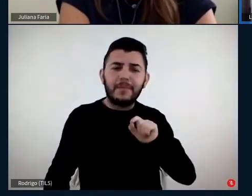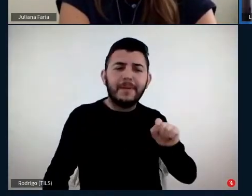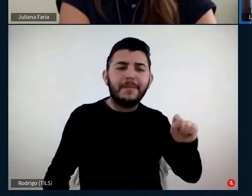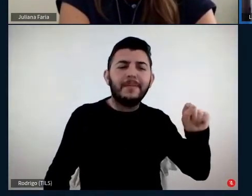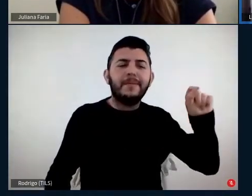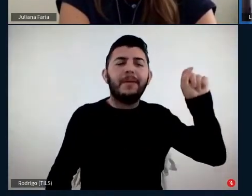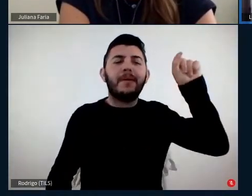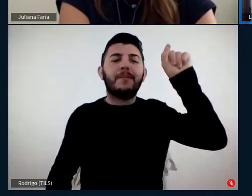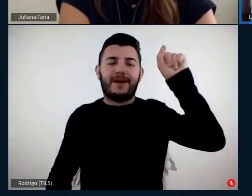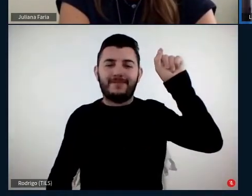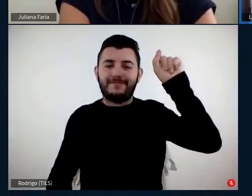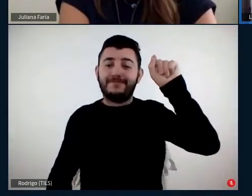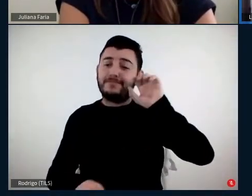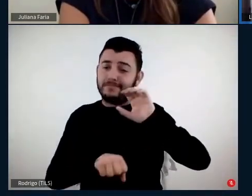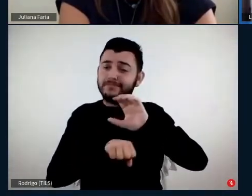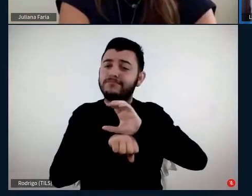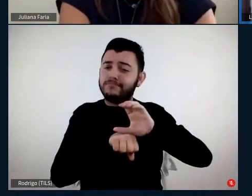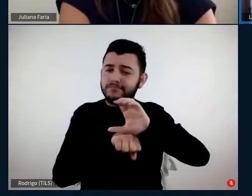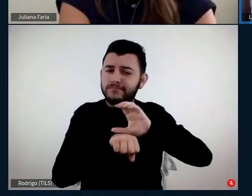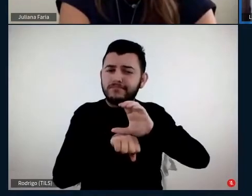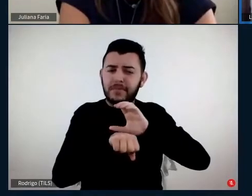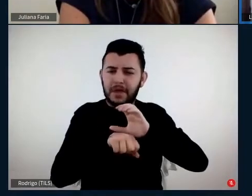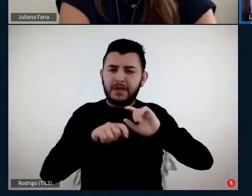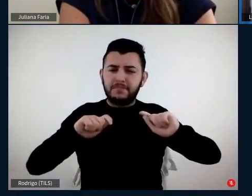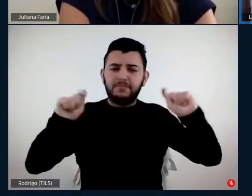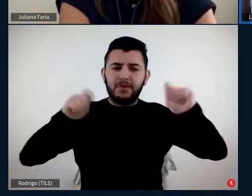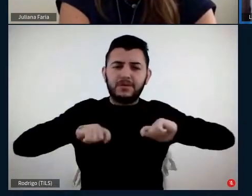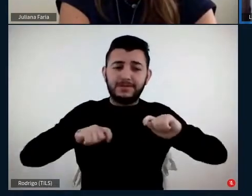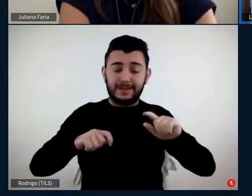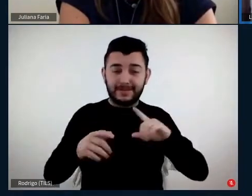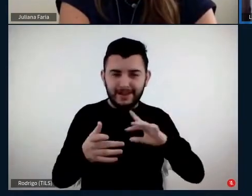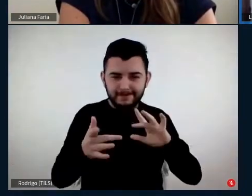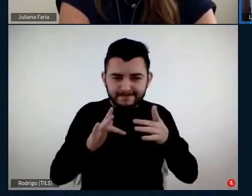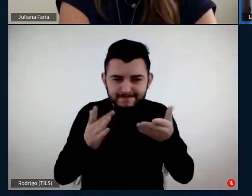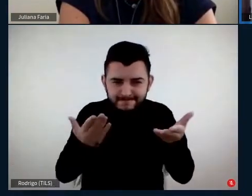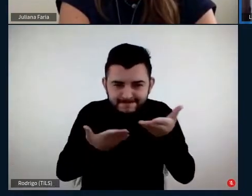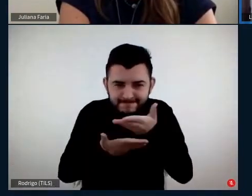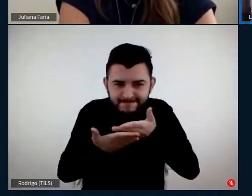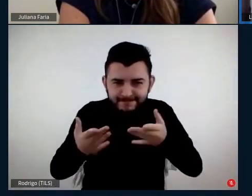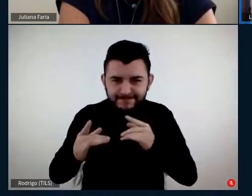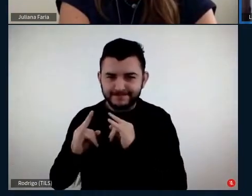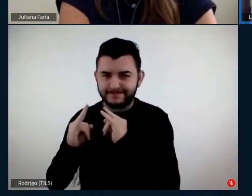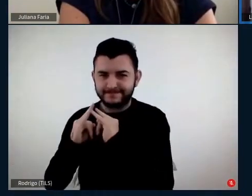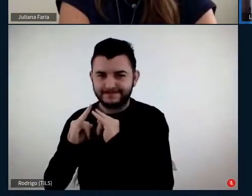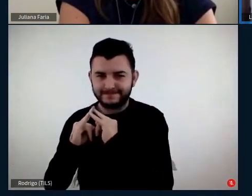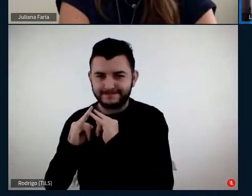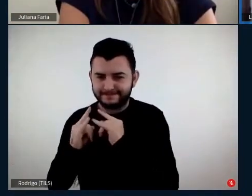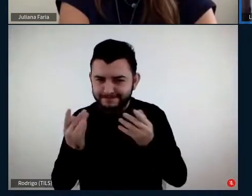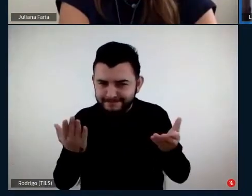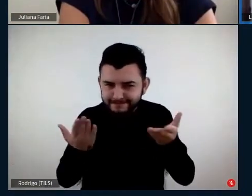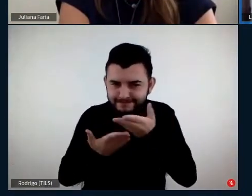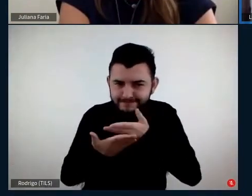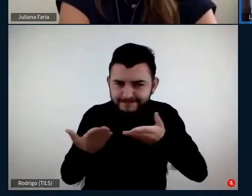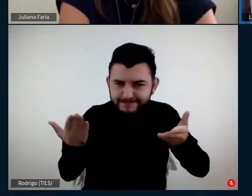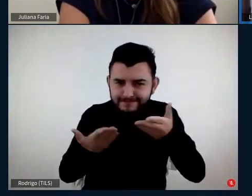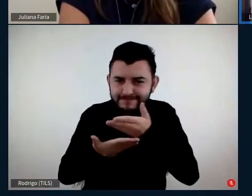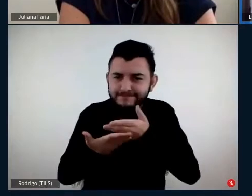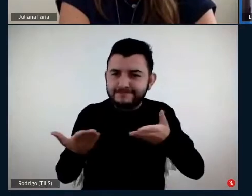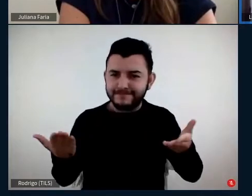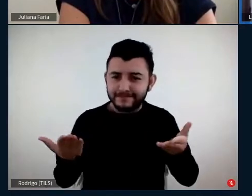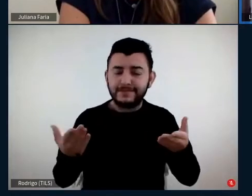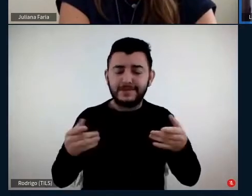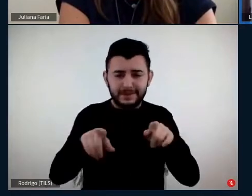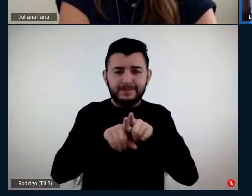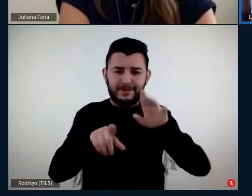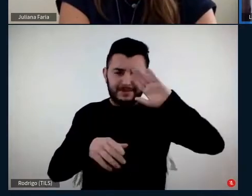potencial. Ele tem uma articulação com o INES e entre eles, sozinhos. Então, eu acredito que o potencial dele é muito